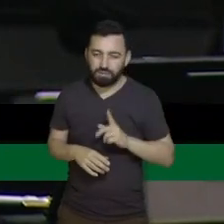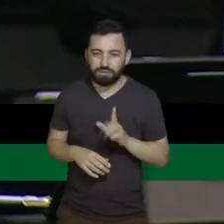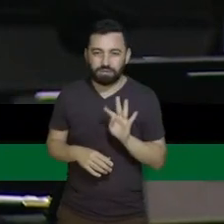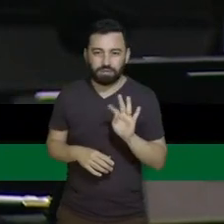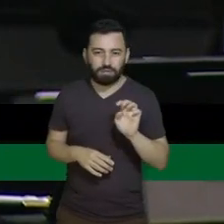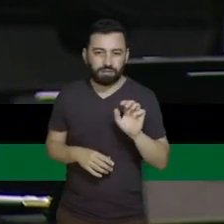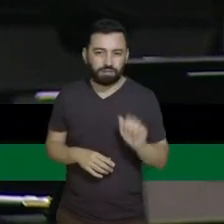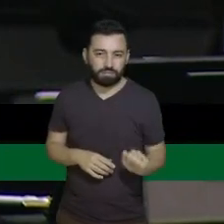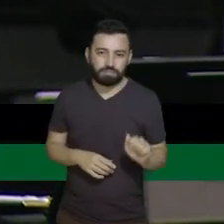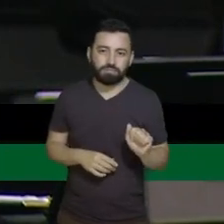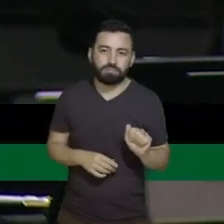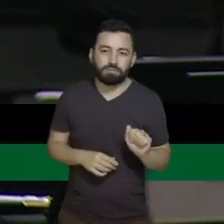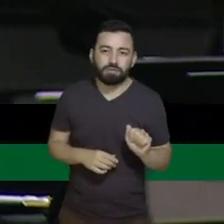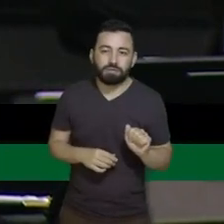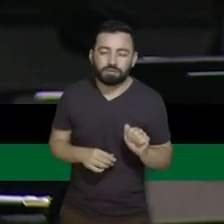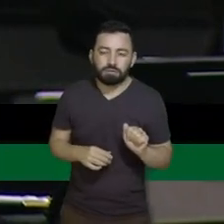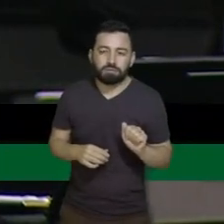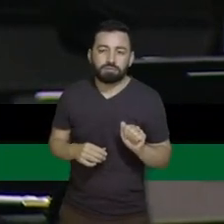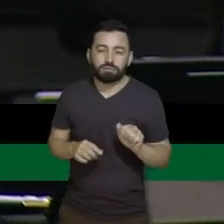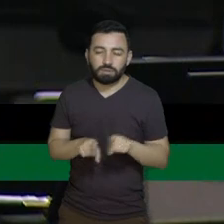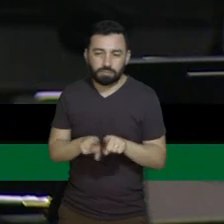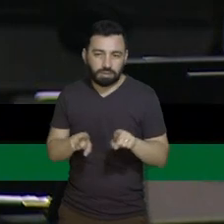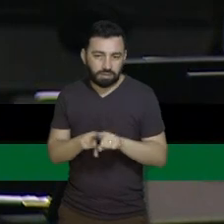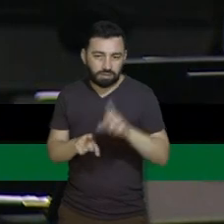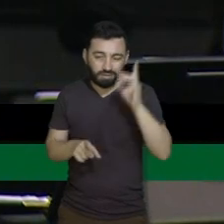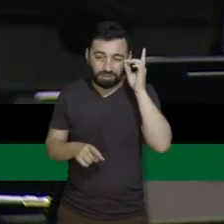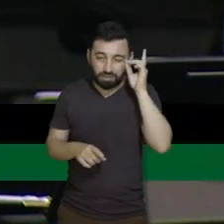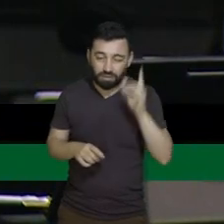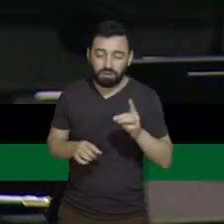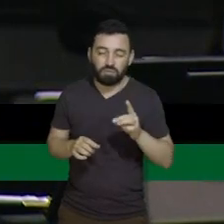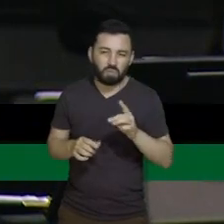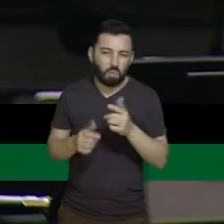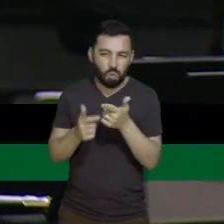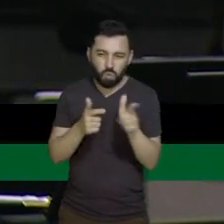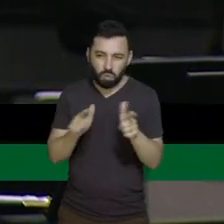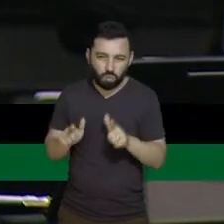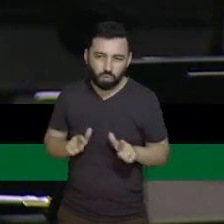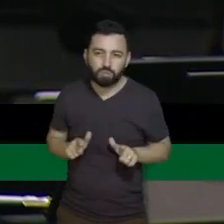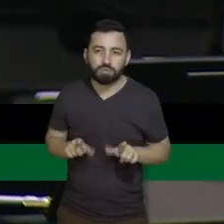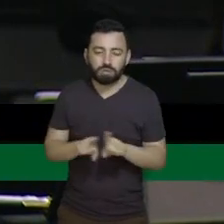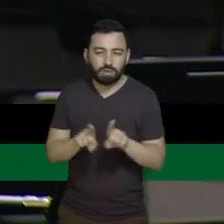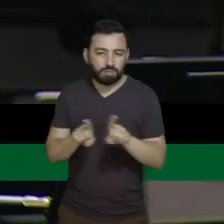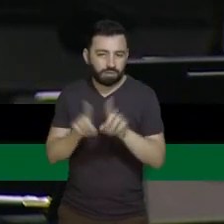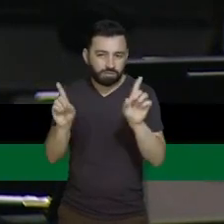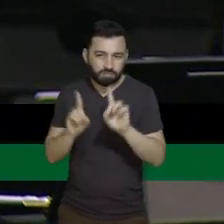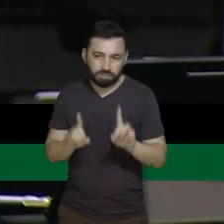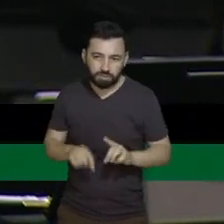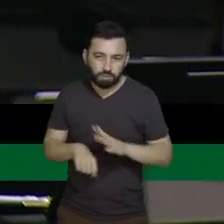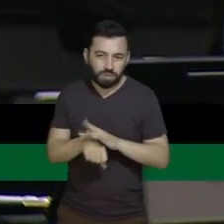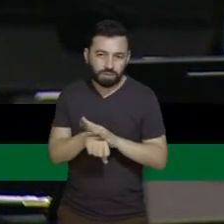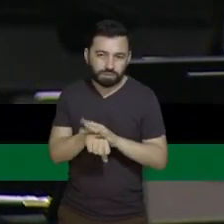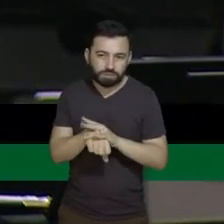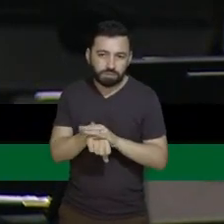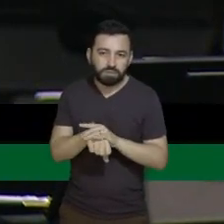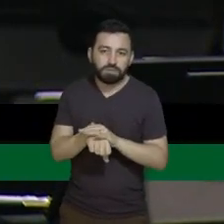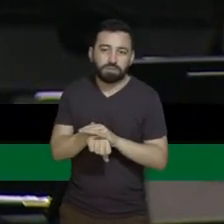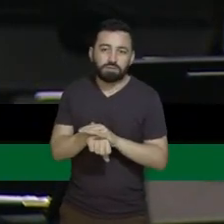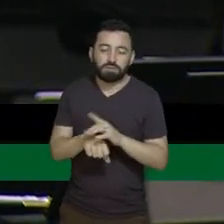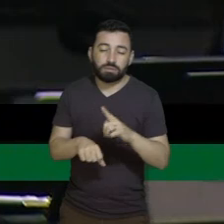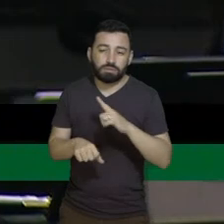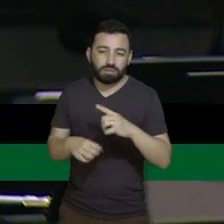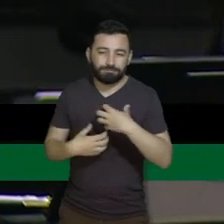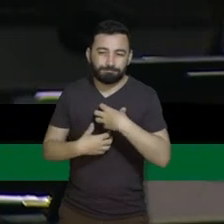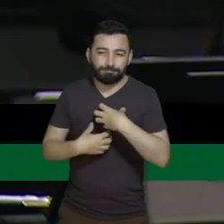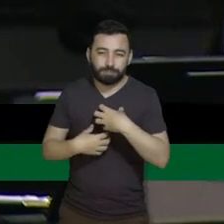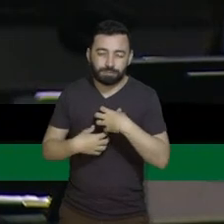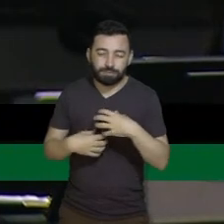autista, síndrome de Down e outras síndromes, transtornos ou doenças que acarretem